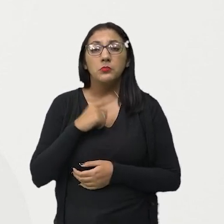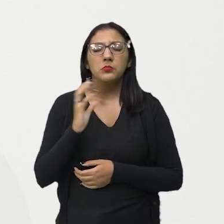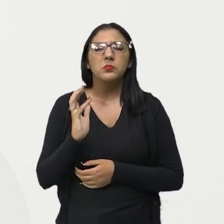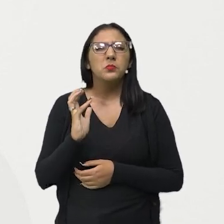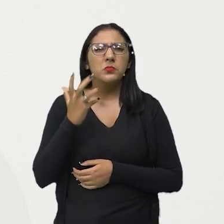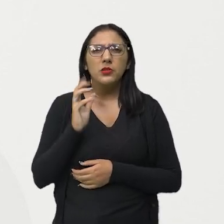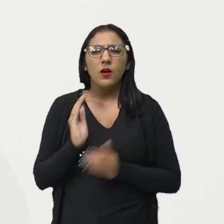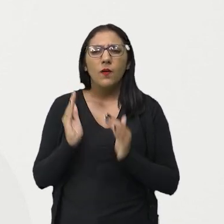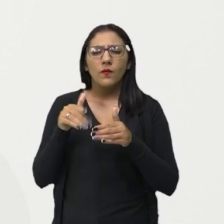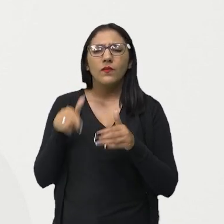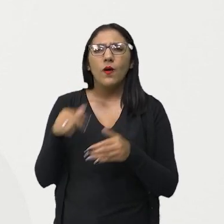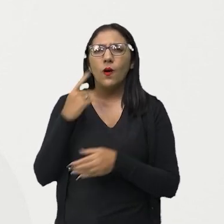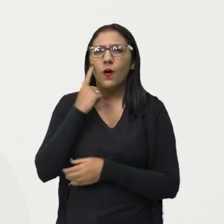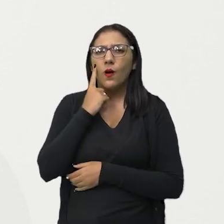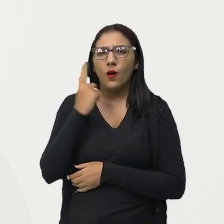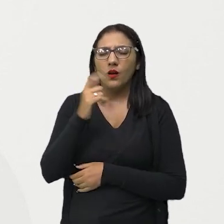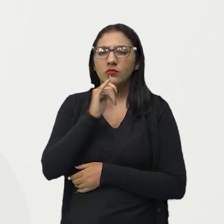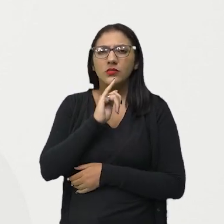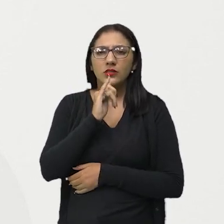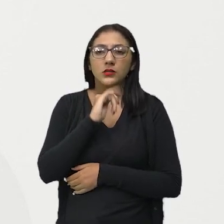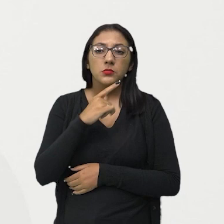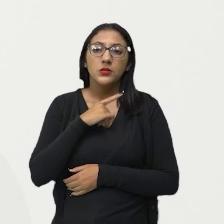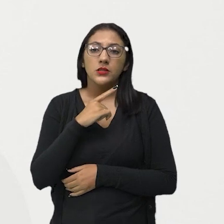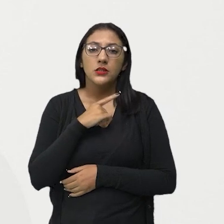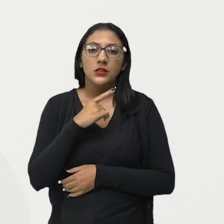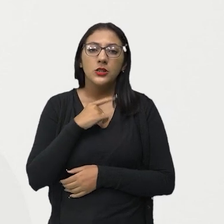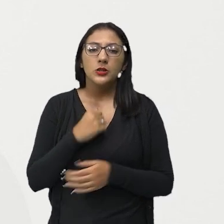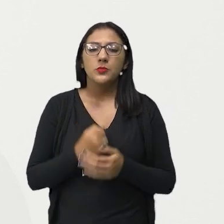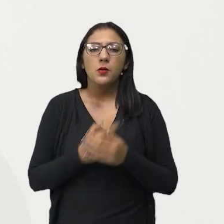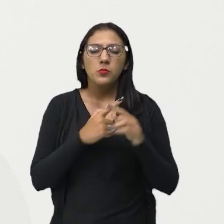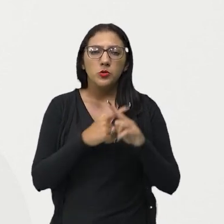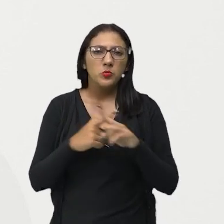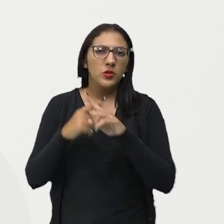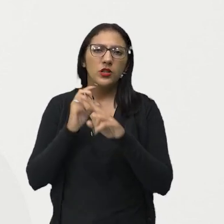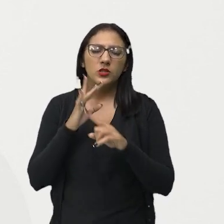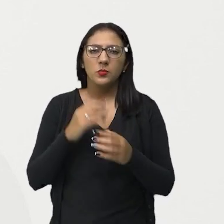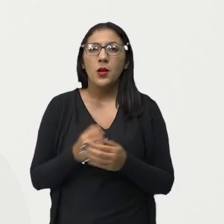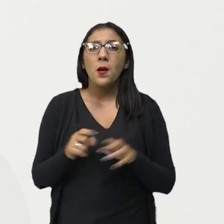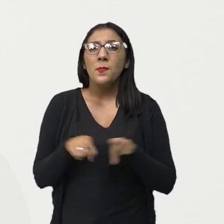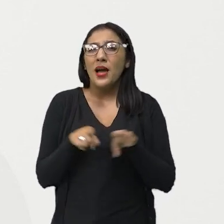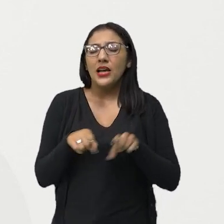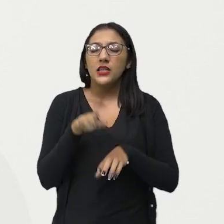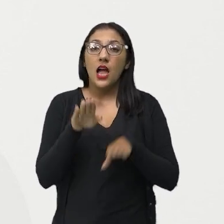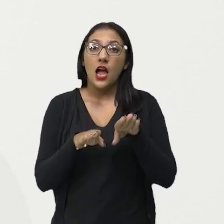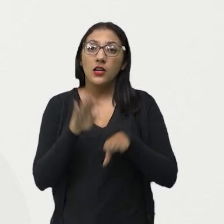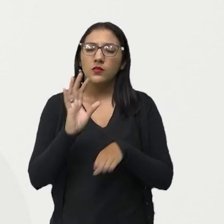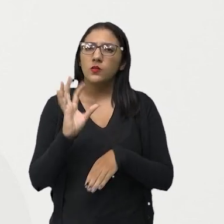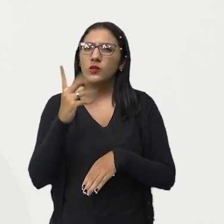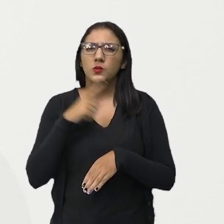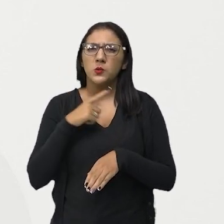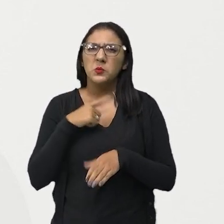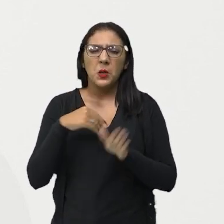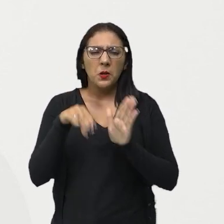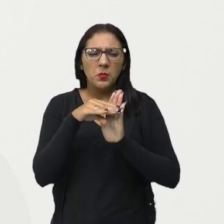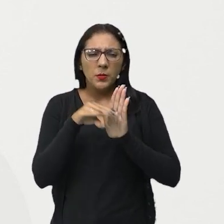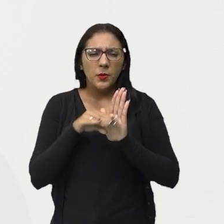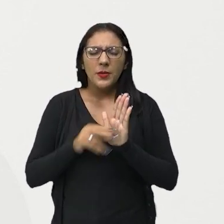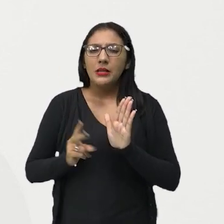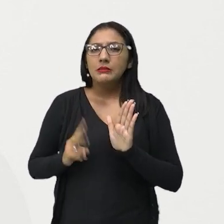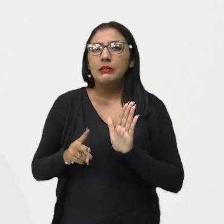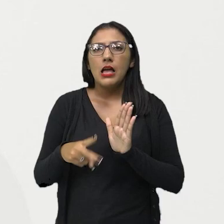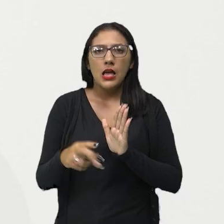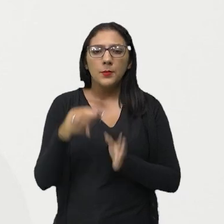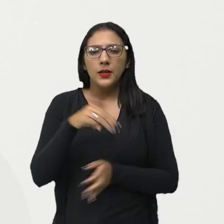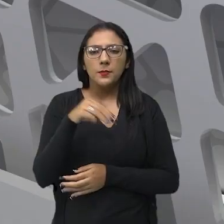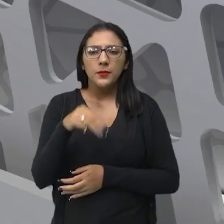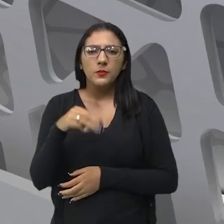bem específico, né, vai acabar sendo a multiplicação dos dois, mas nem sempre isso acontece, tá bom? Não é uma regra que o MMC vai